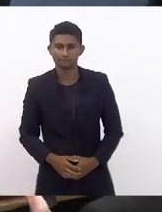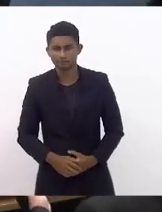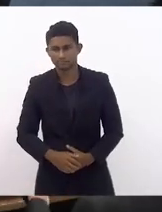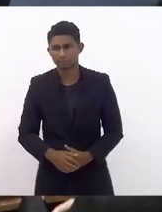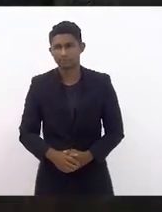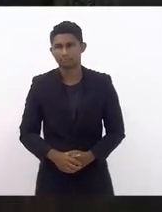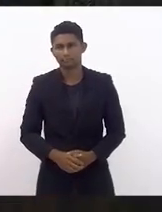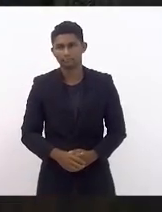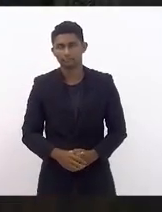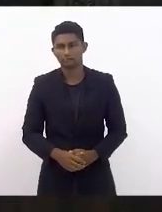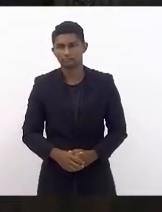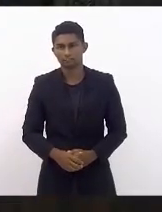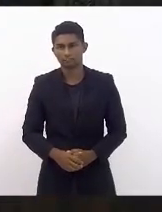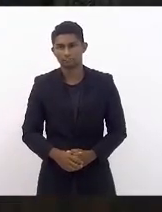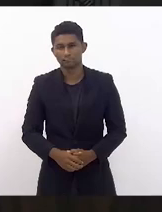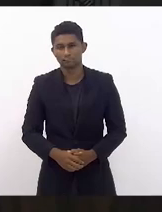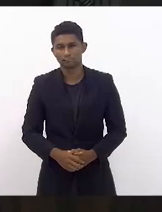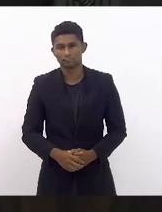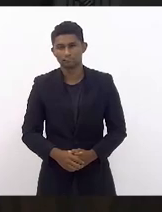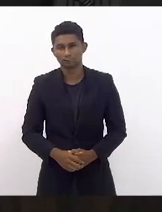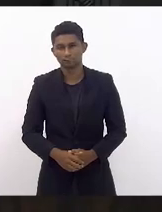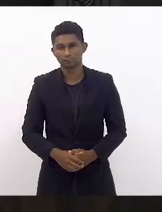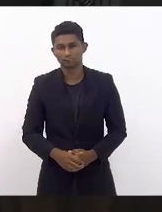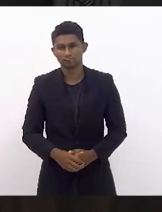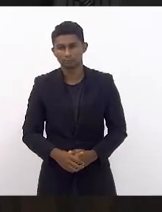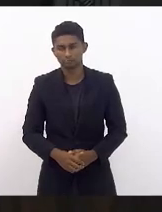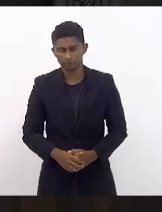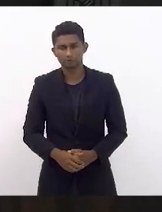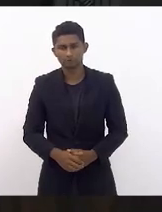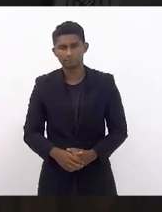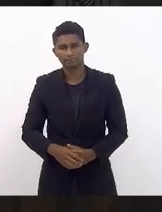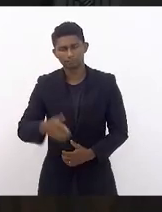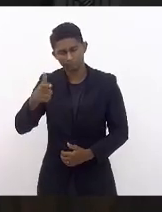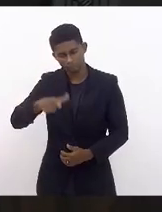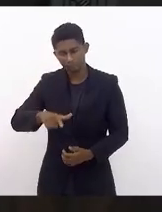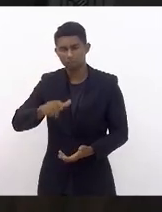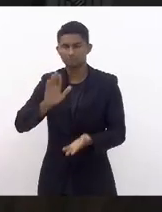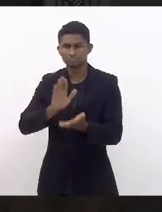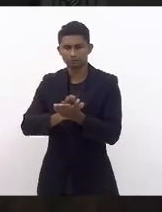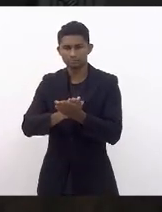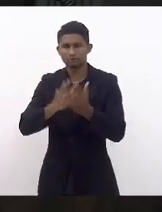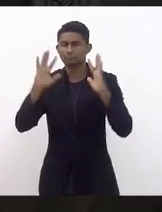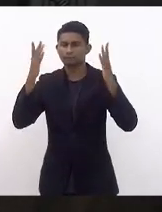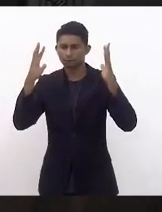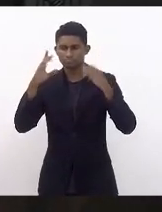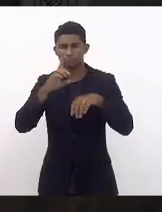Que belo discurso. Mais uma vez, parabéns, Dr. Mário Vaz.